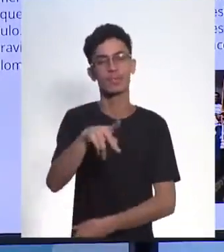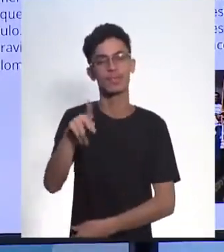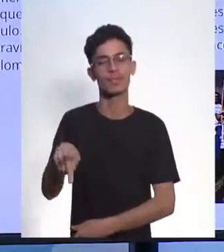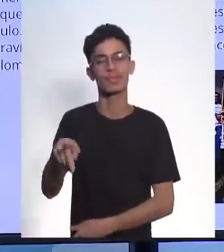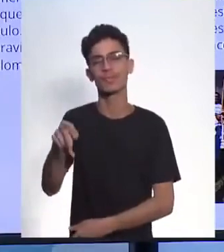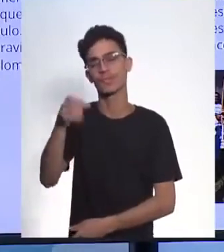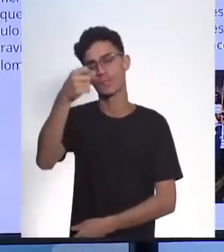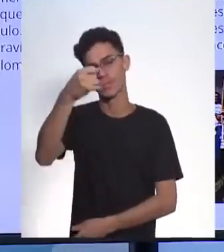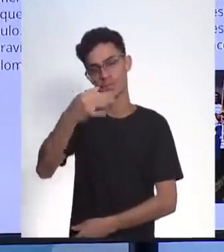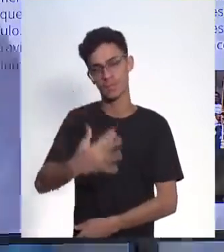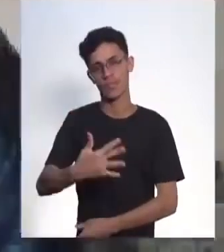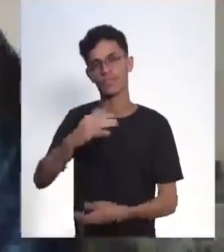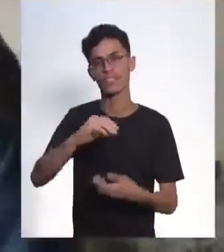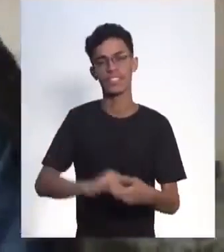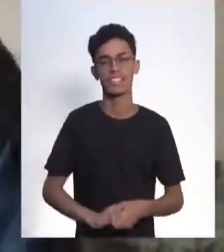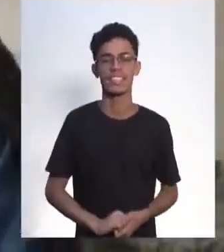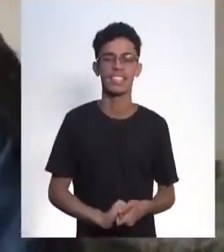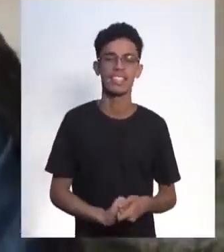lá.